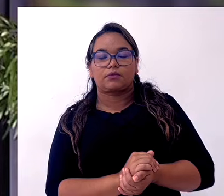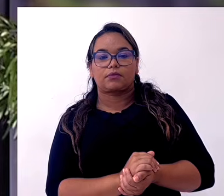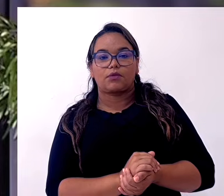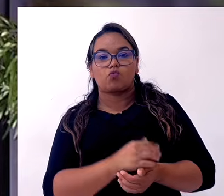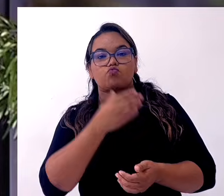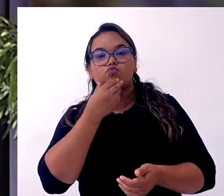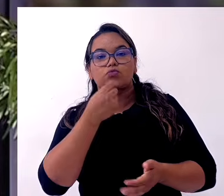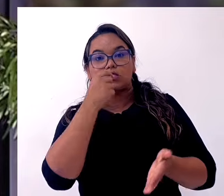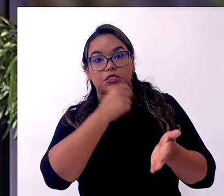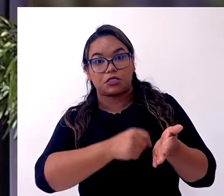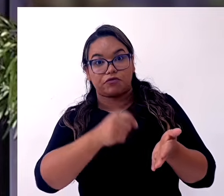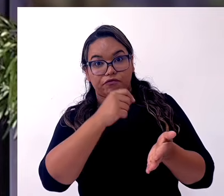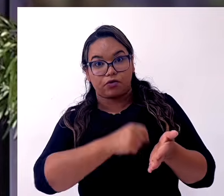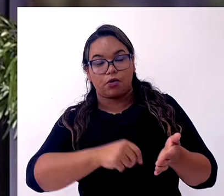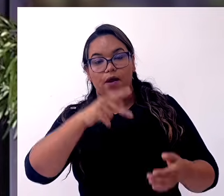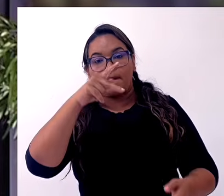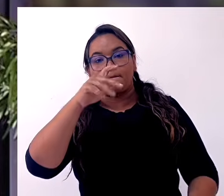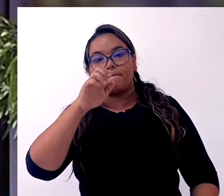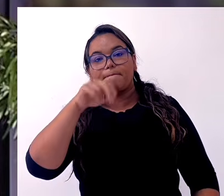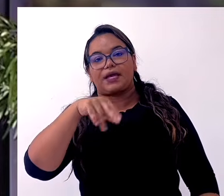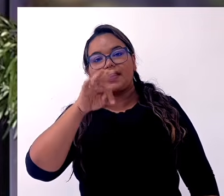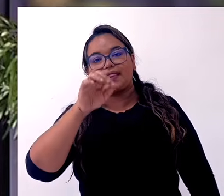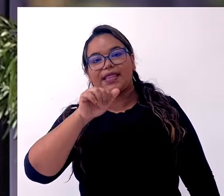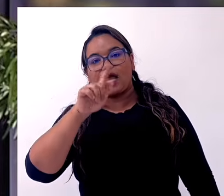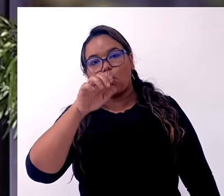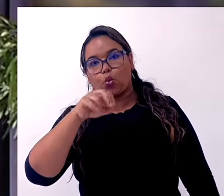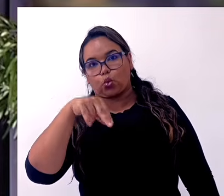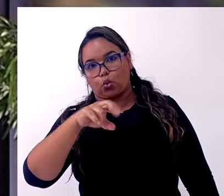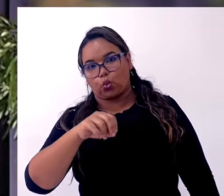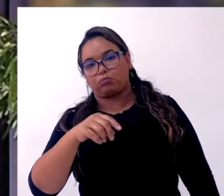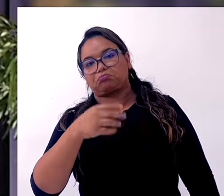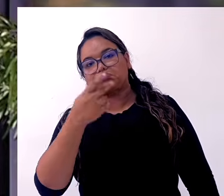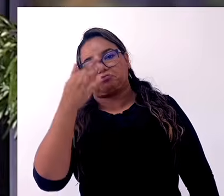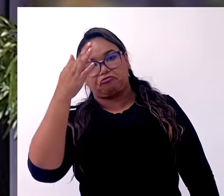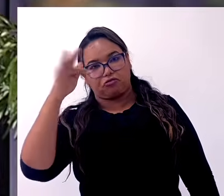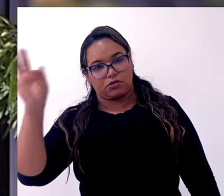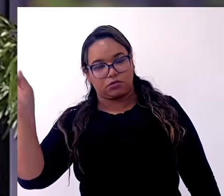Unidos. E nós temos essa transferência de dinheiro.